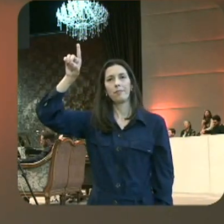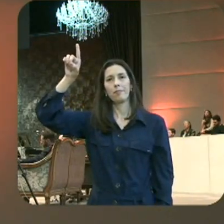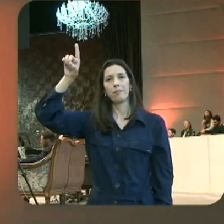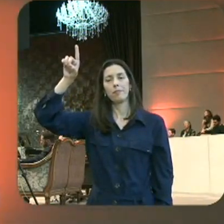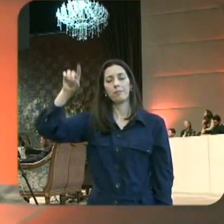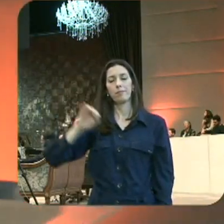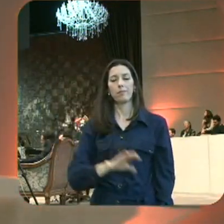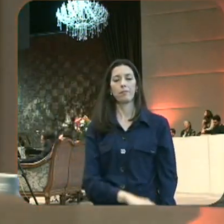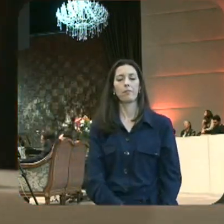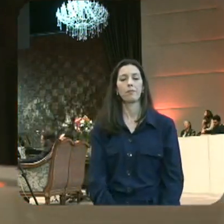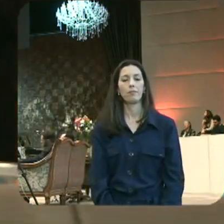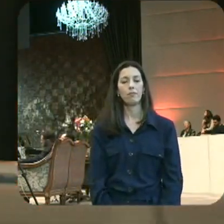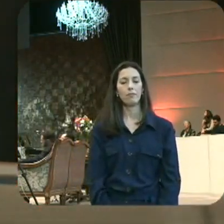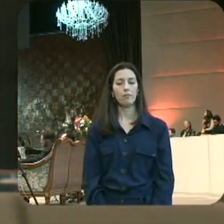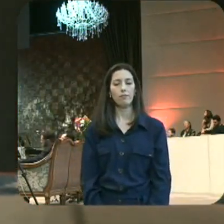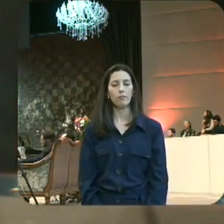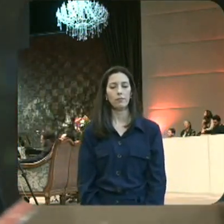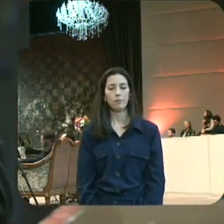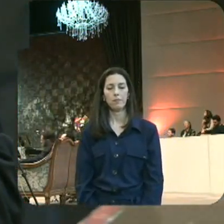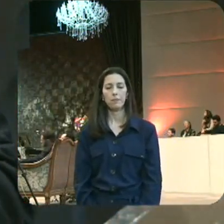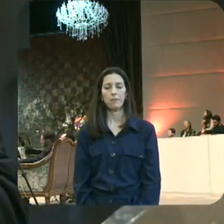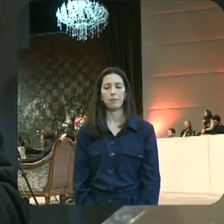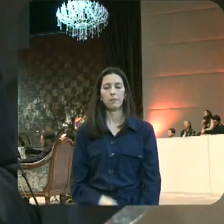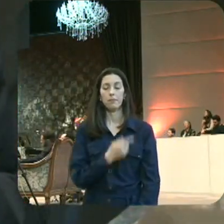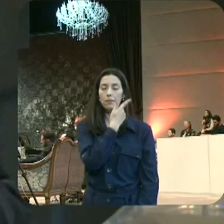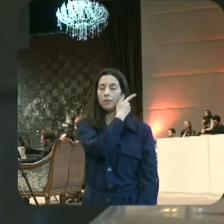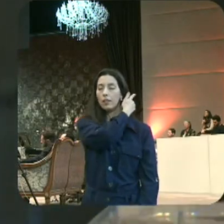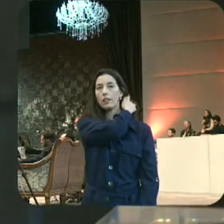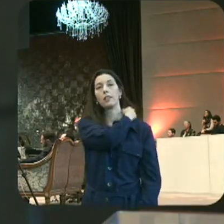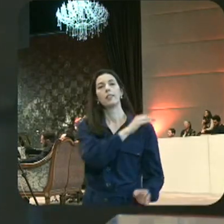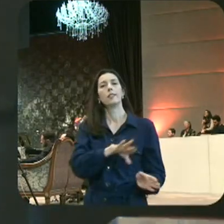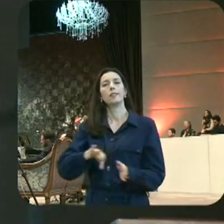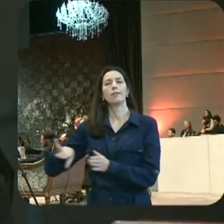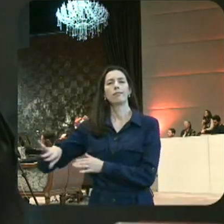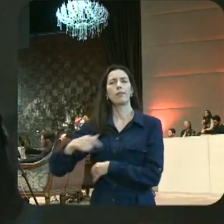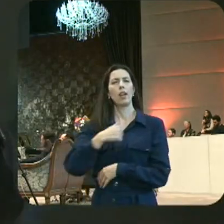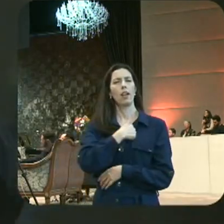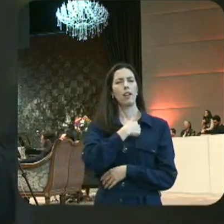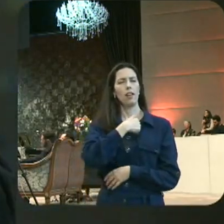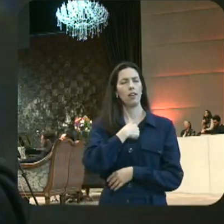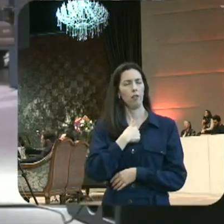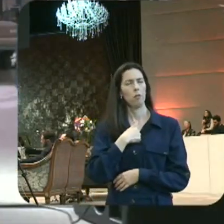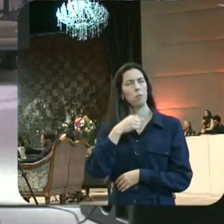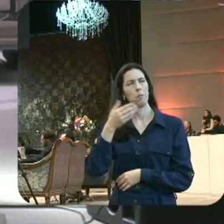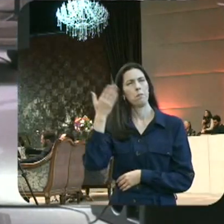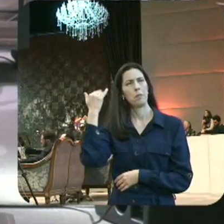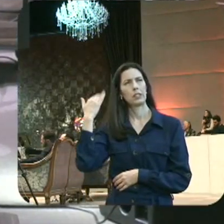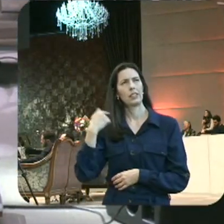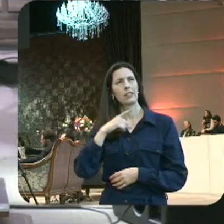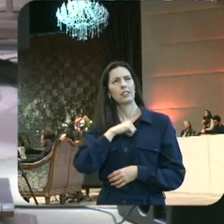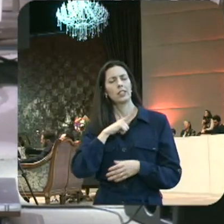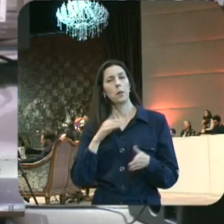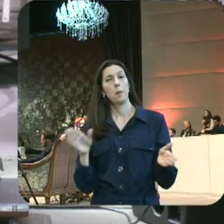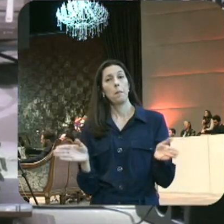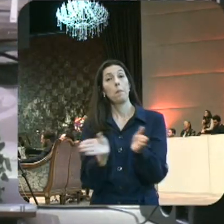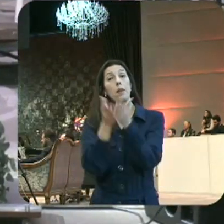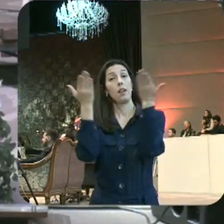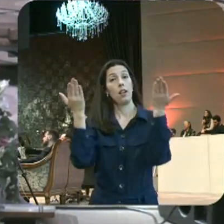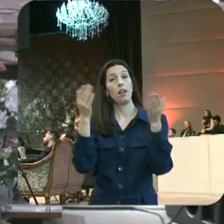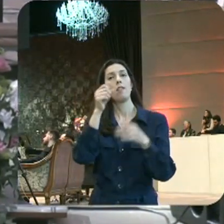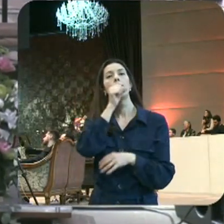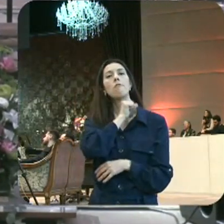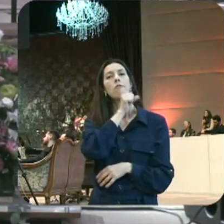Eu tinha uma raiva, não é? Porque num dos milagres que a gente vai encontrar no